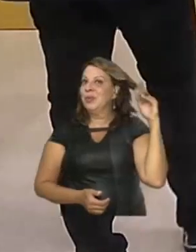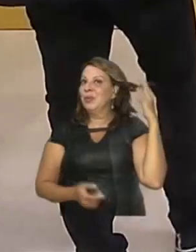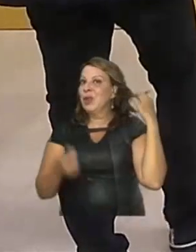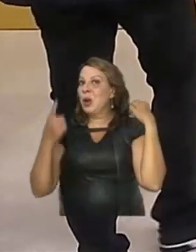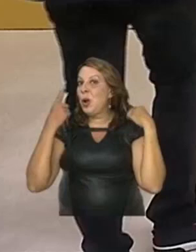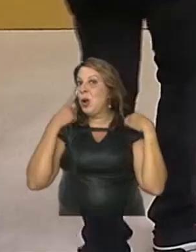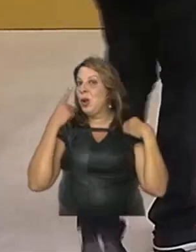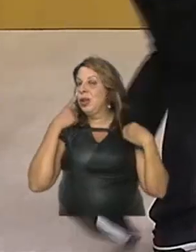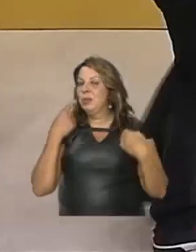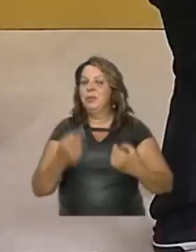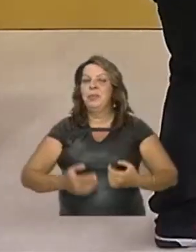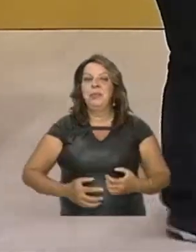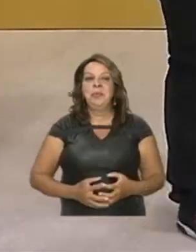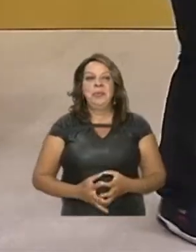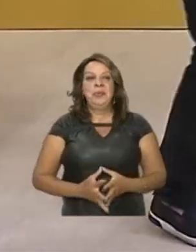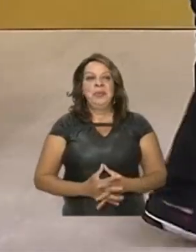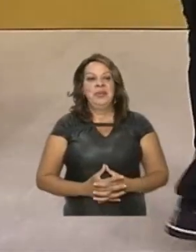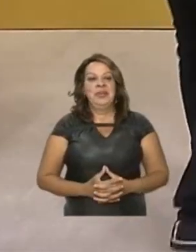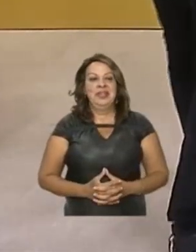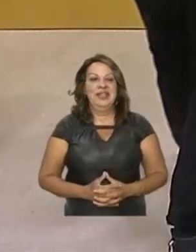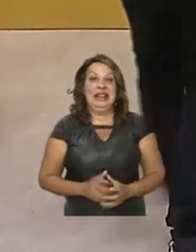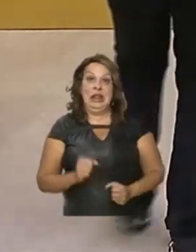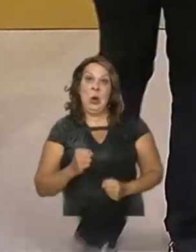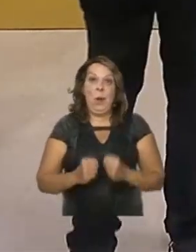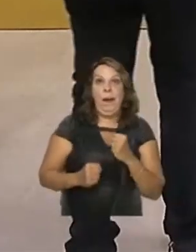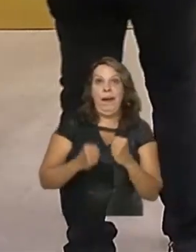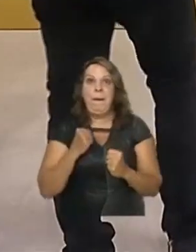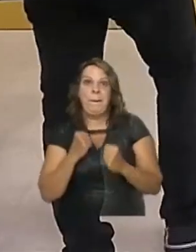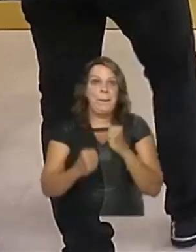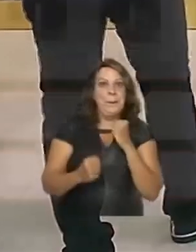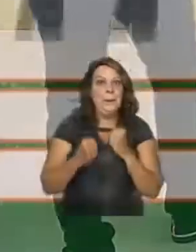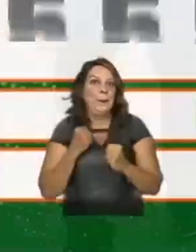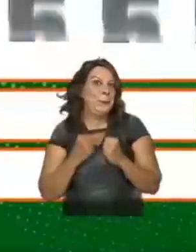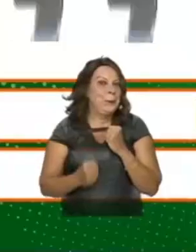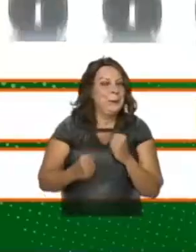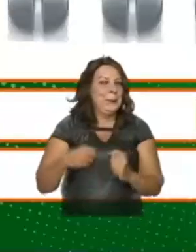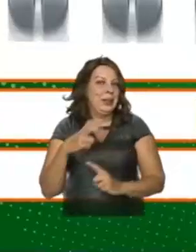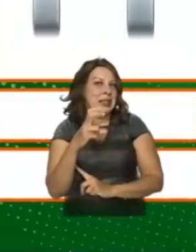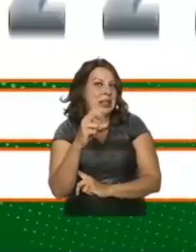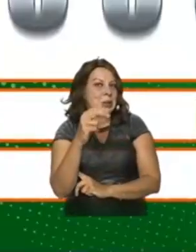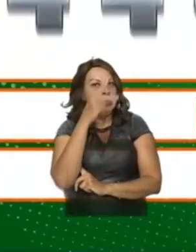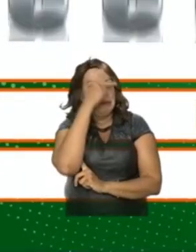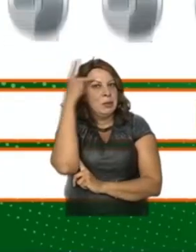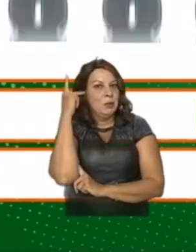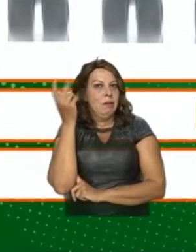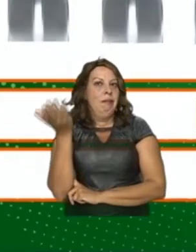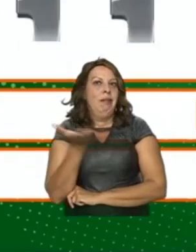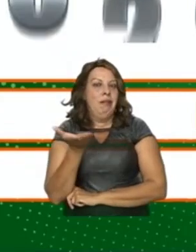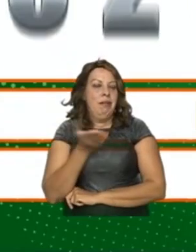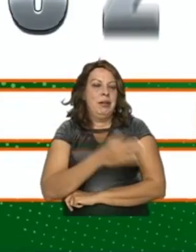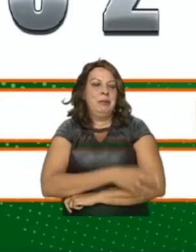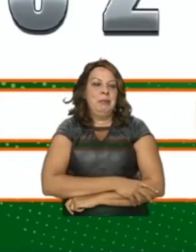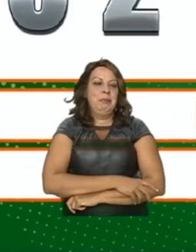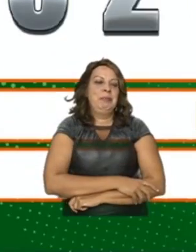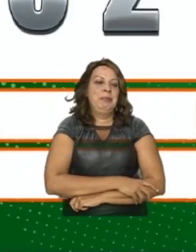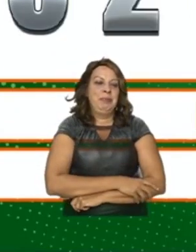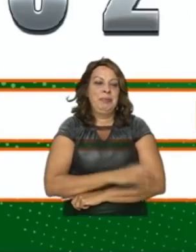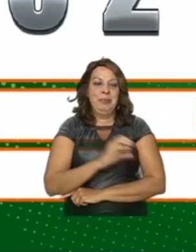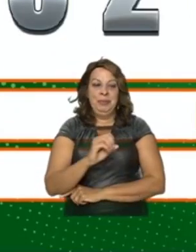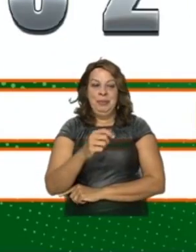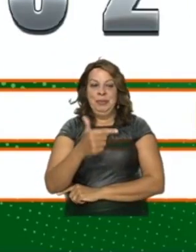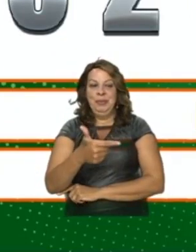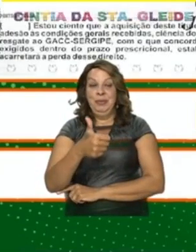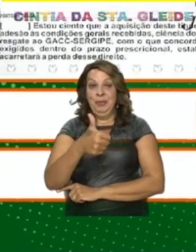Olho no telão, olho no telão. Vamos correndo resolver logo aí. Serão 50 contemplados no Gira Sergipe. Eu já anuncio o primeiro.